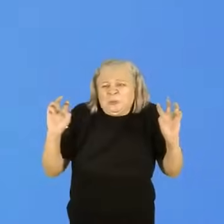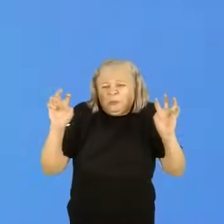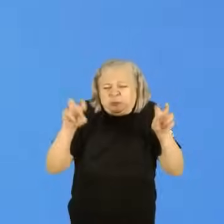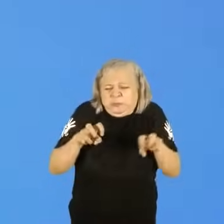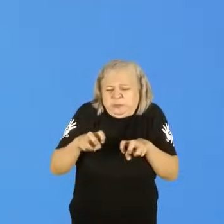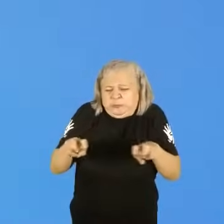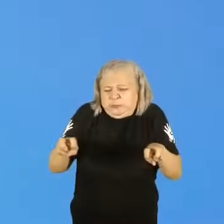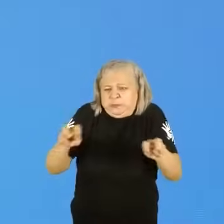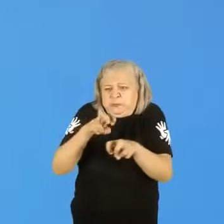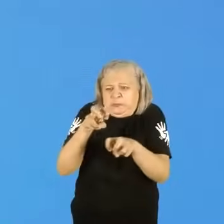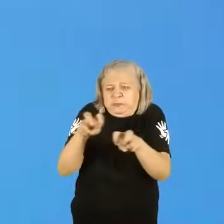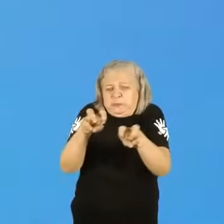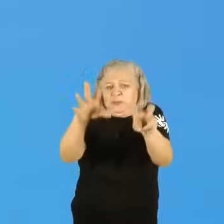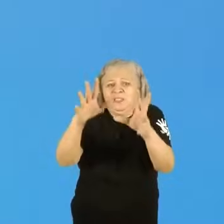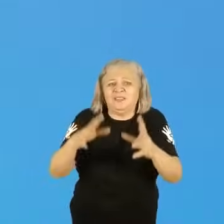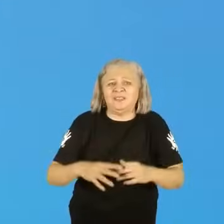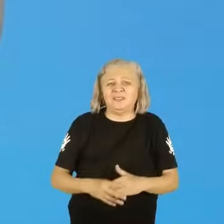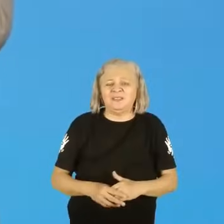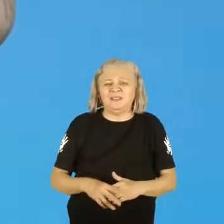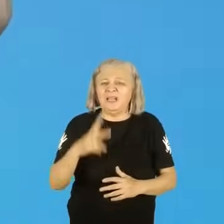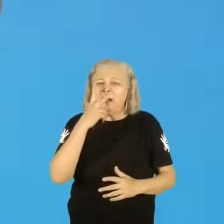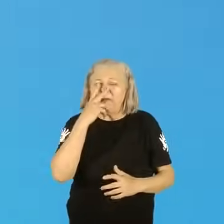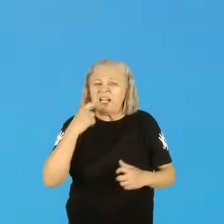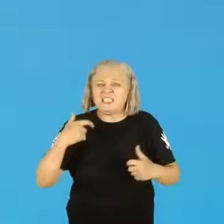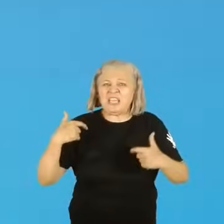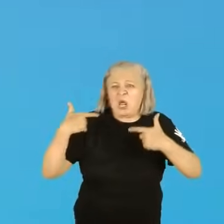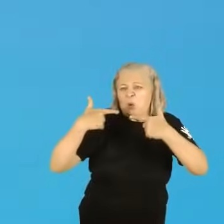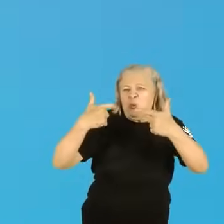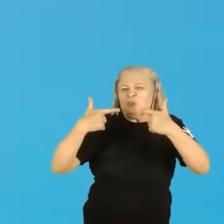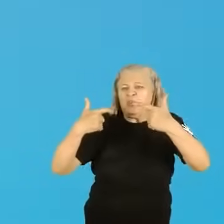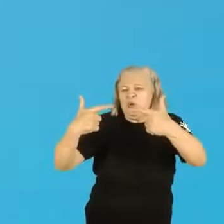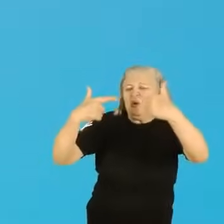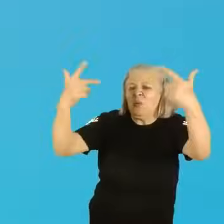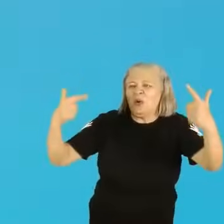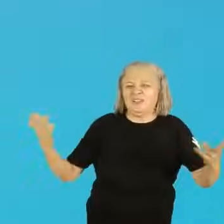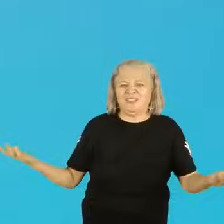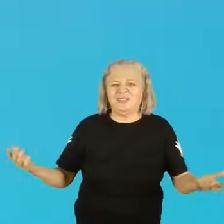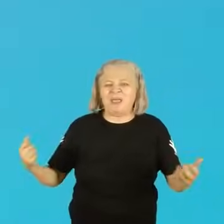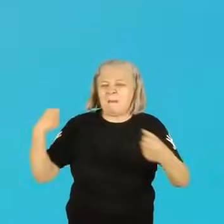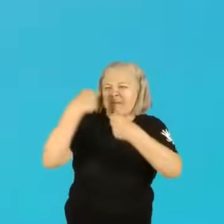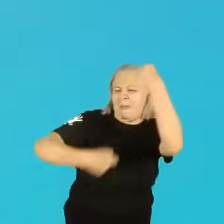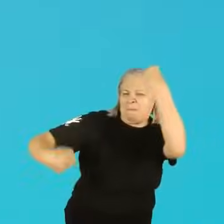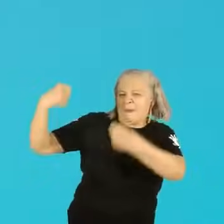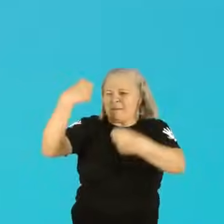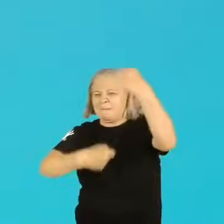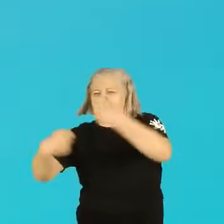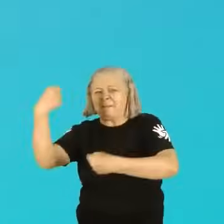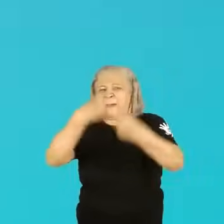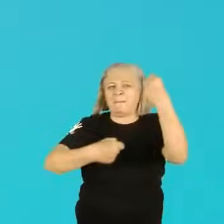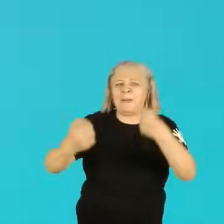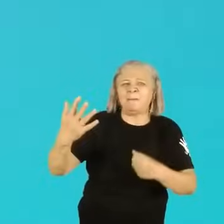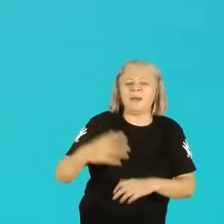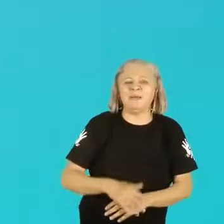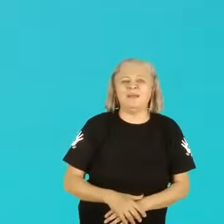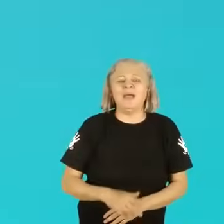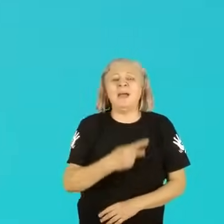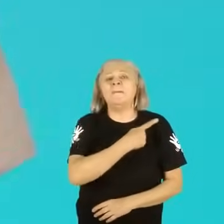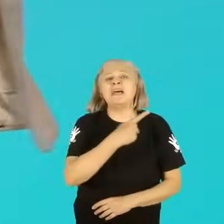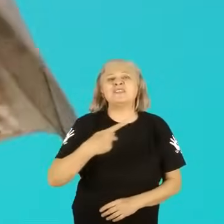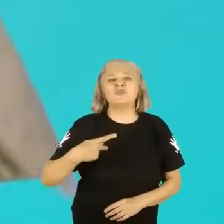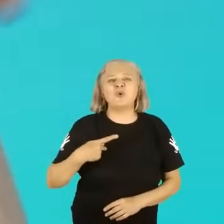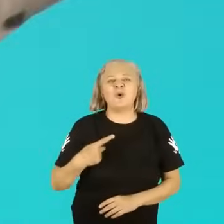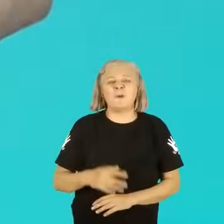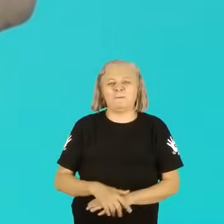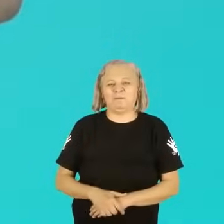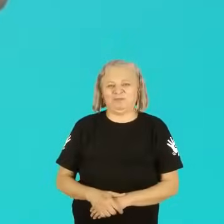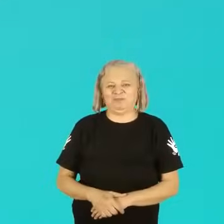octógono de MMA. E eu me lembro que a primeira vez que eu fui lá, o pastor ficou assim, revoltado, porque bem no dia que eu fui, o